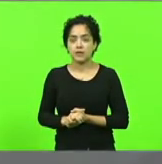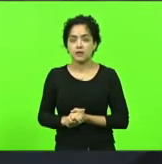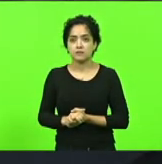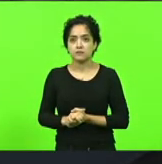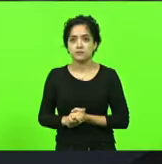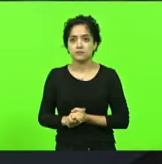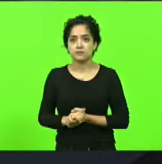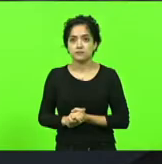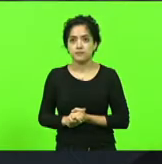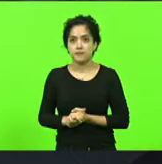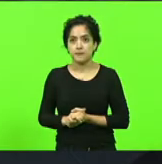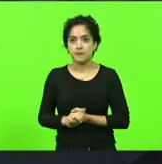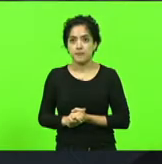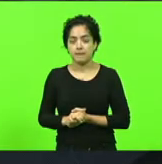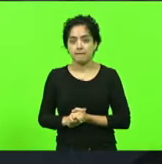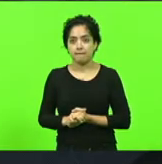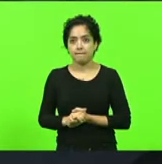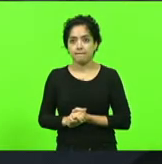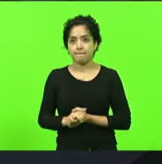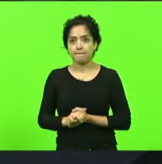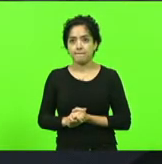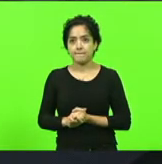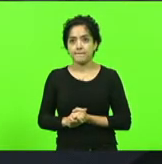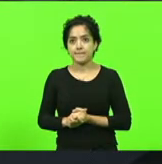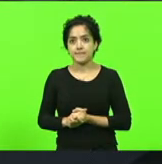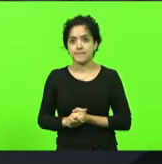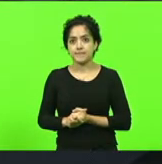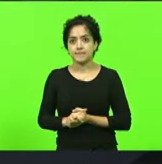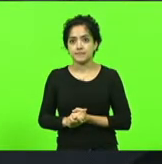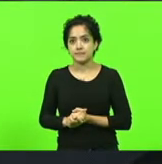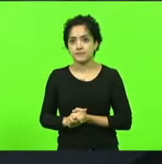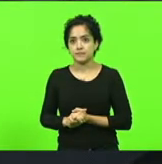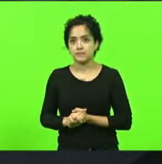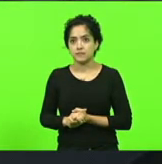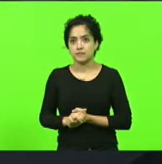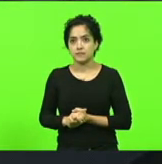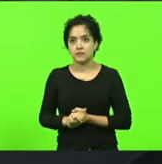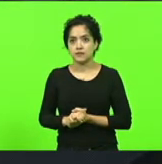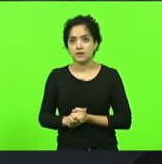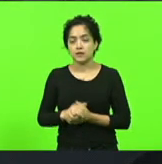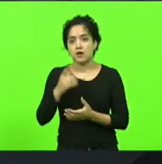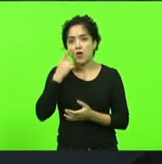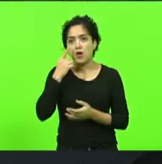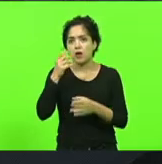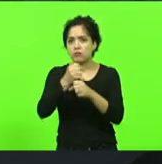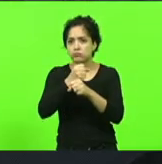Olha que obra bonita, né? Parabéns a Jaborá e Ouro. Parabéns.